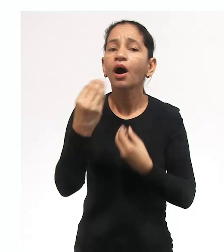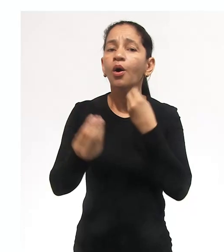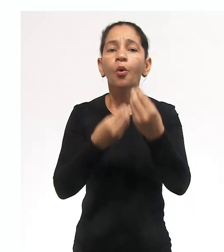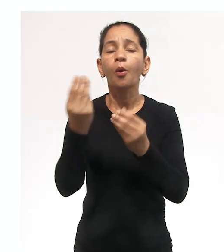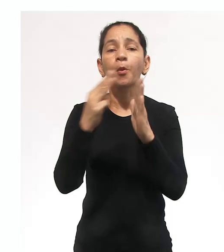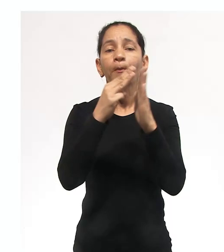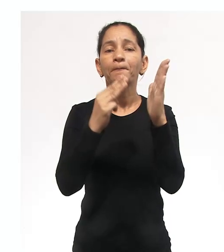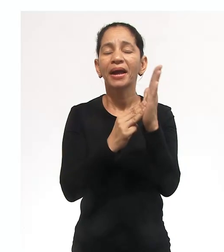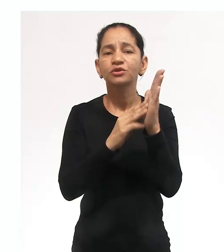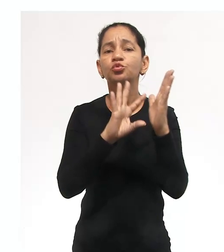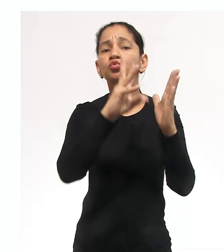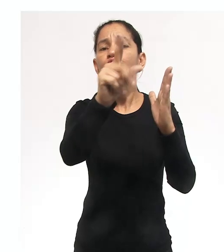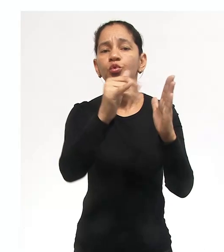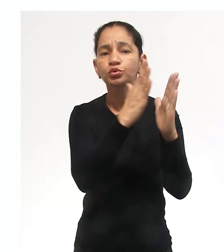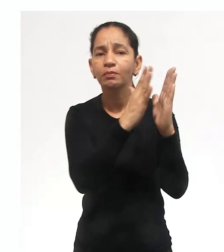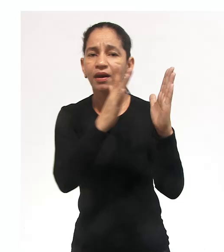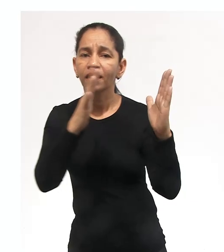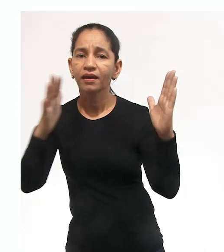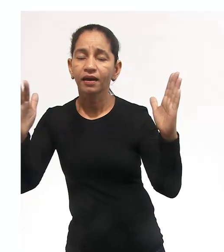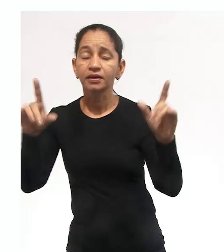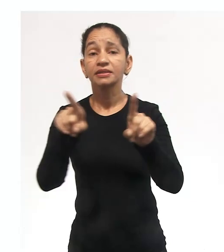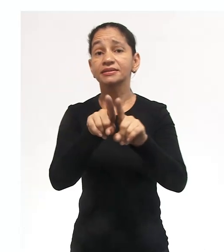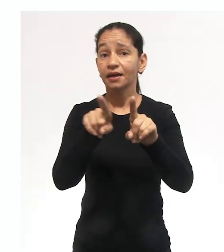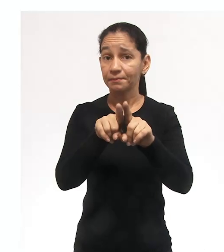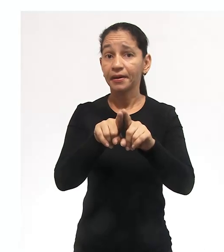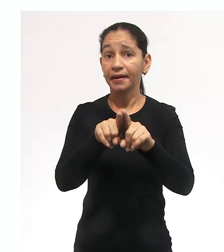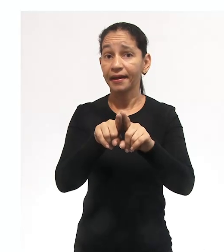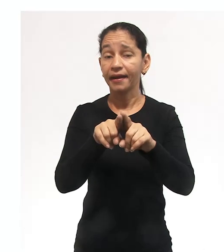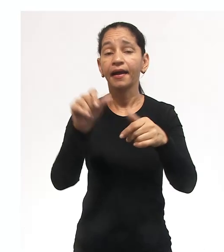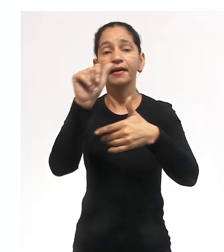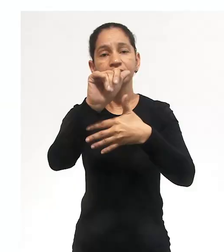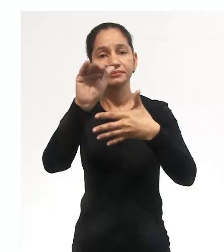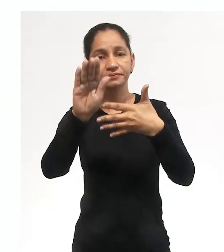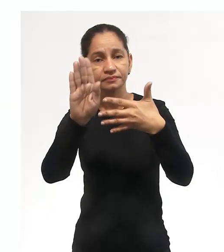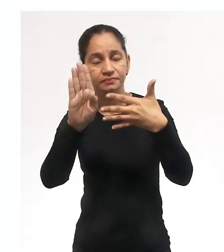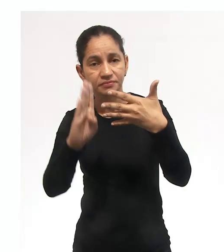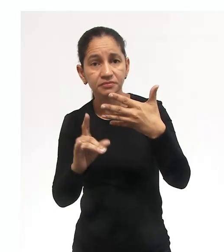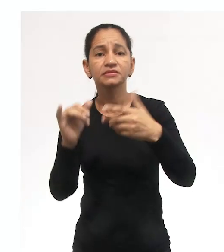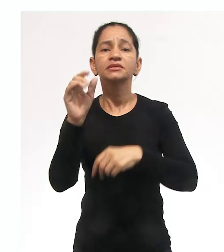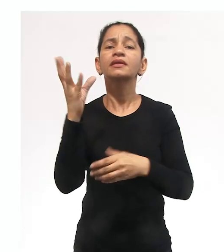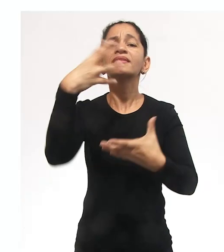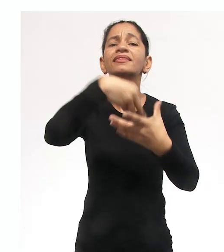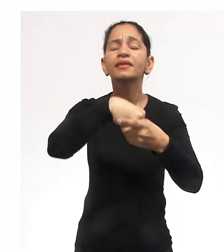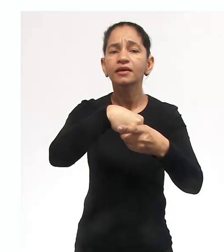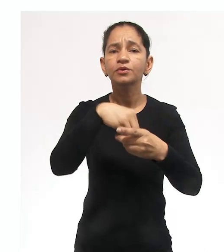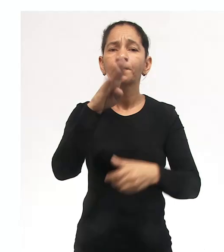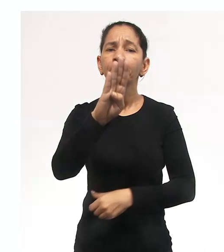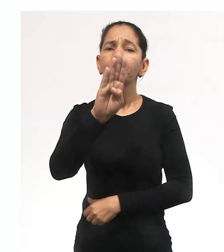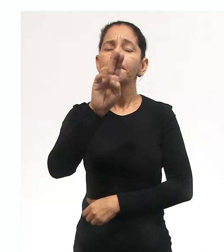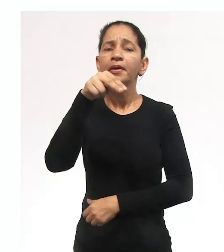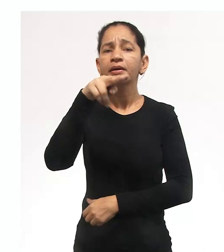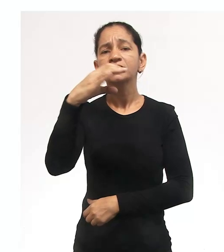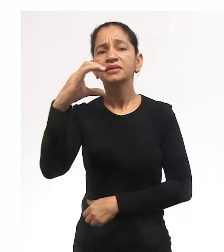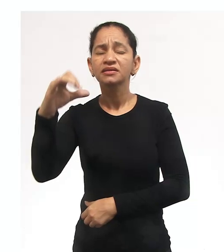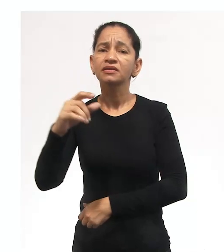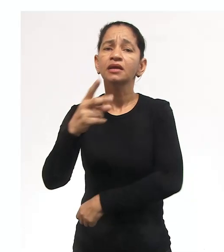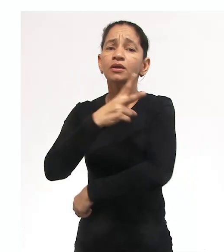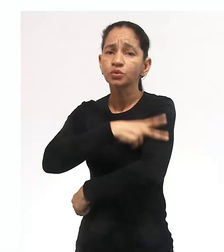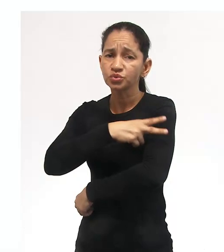de alfabetização. E aqui, a alfabetização na BNCC dá para ser no segundo